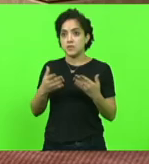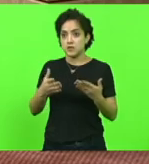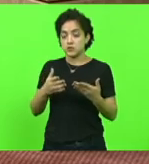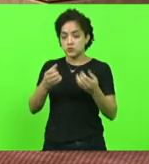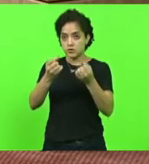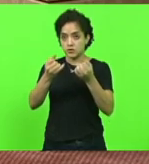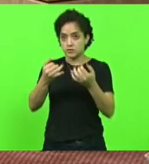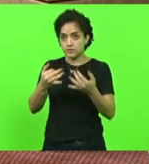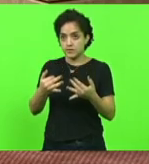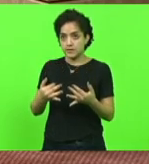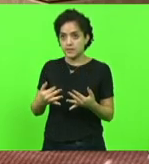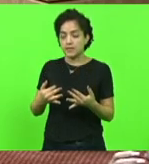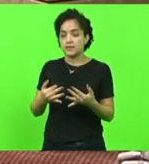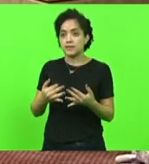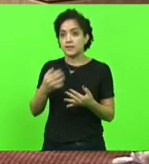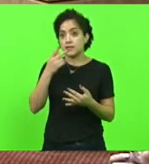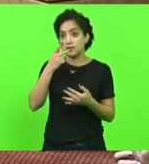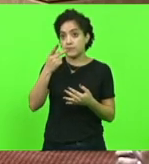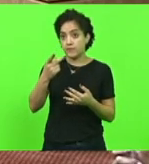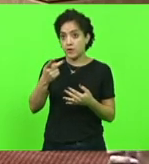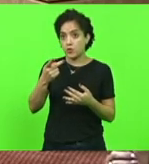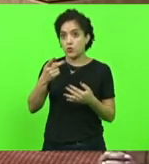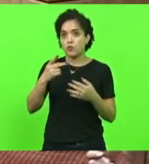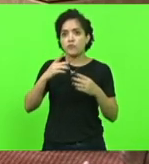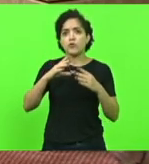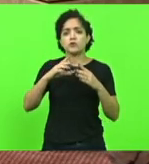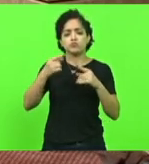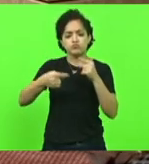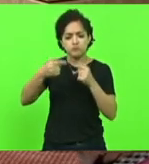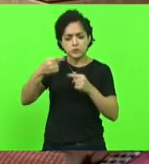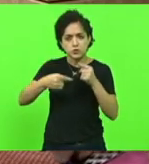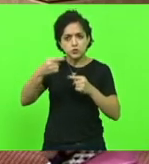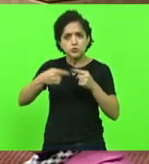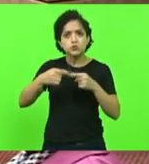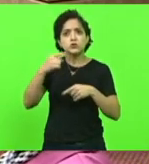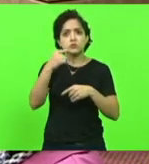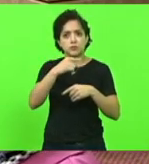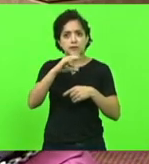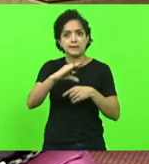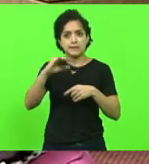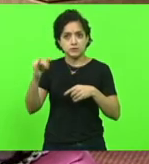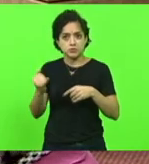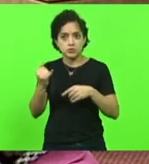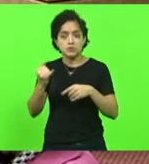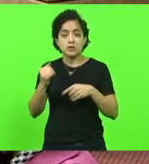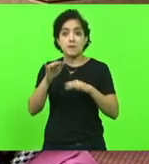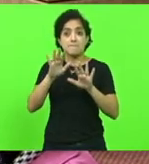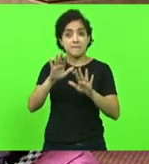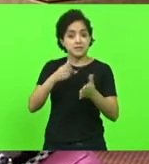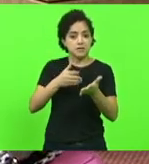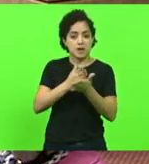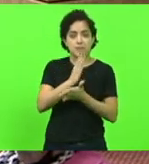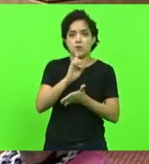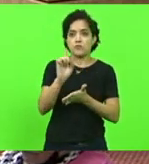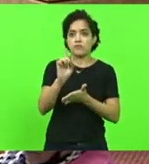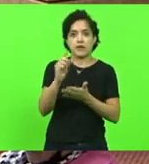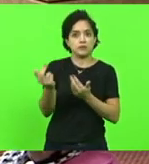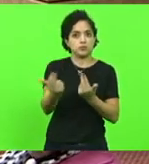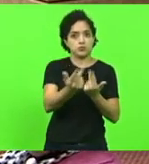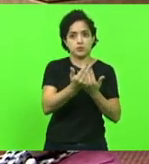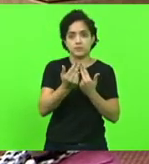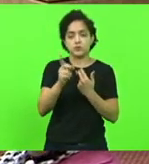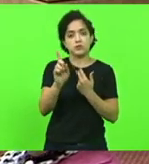do governo que ele falou que foi amplamente discutido na CCJ, de fato foi, mas não foi aprovado por unanimidade.